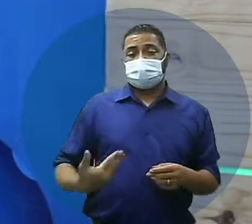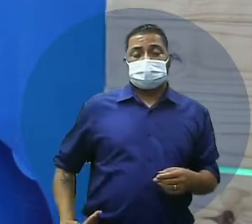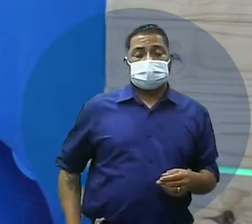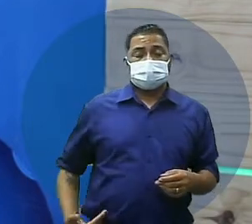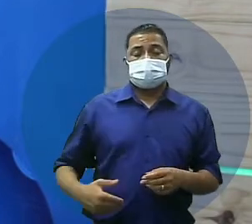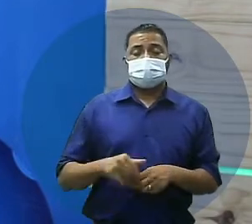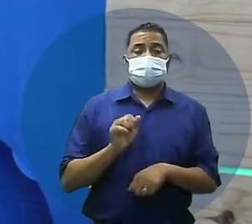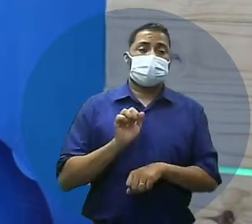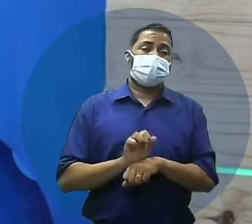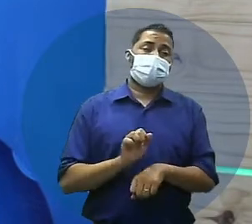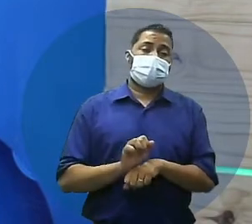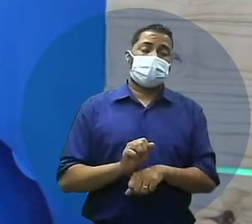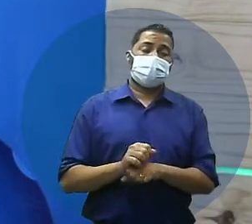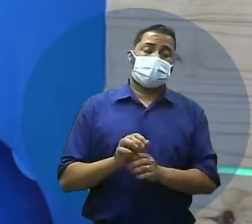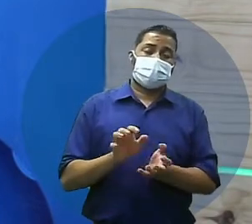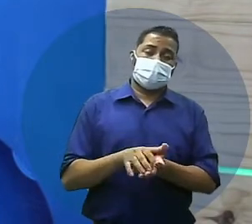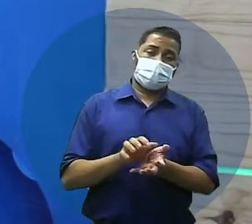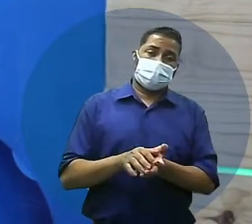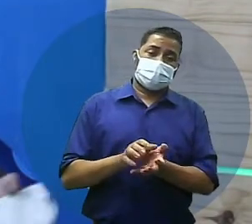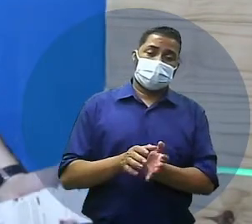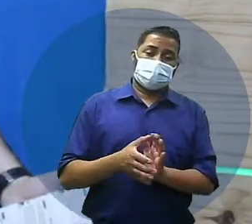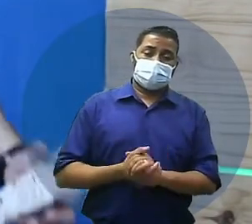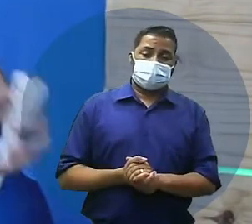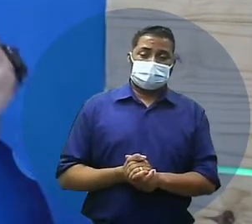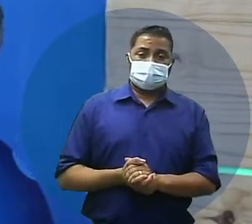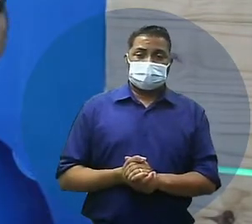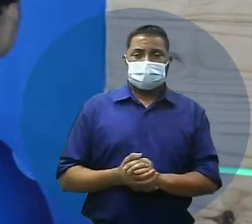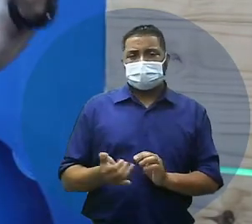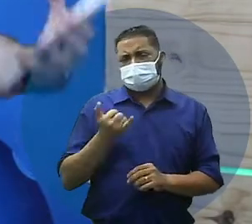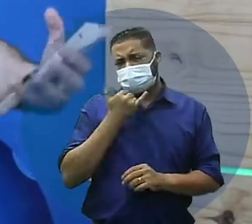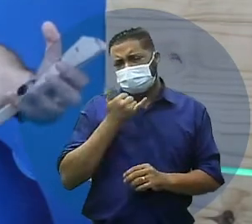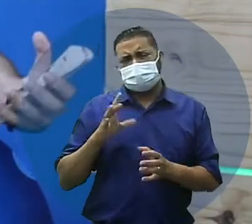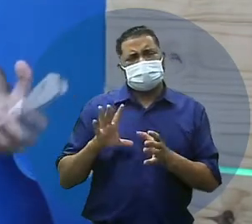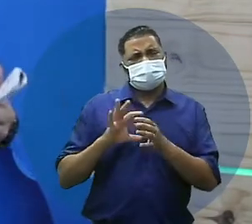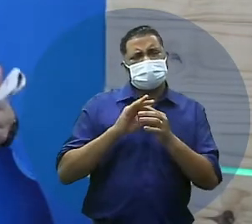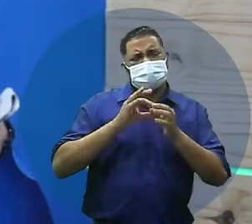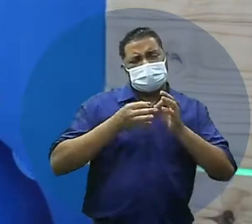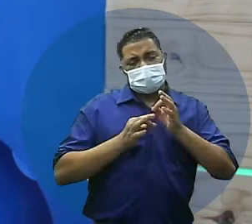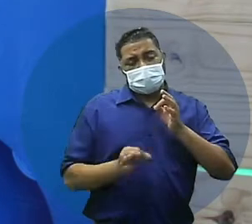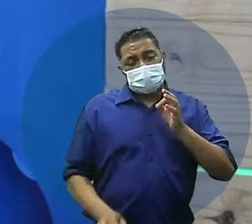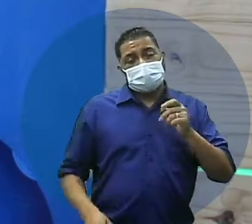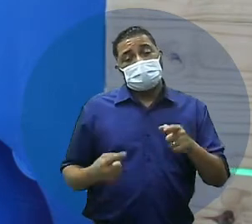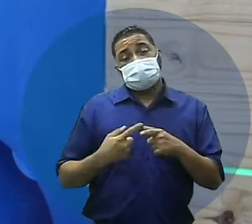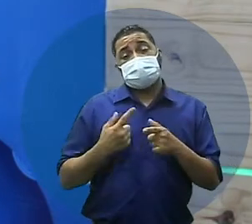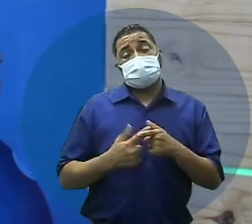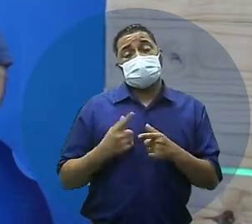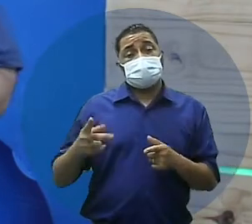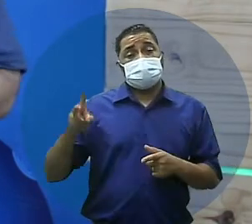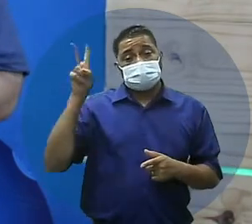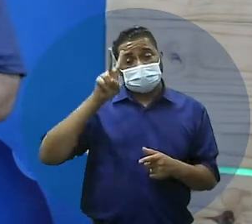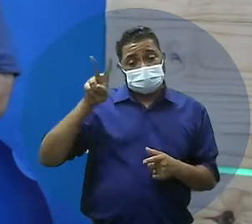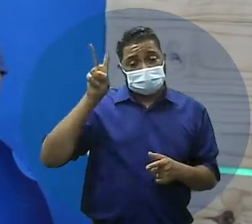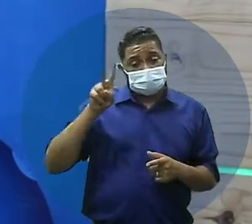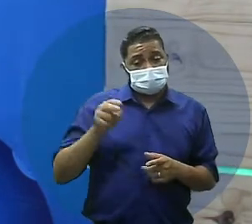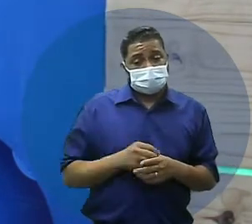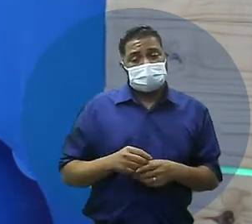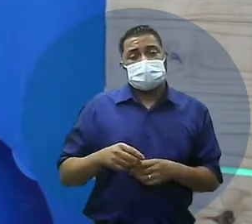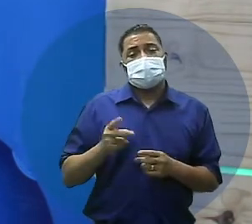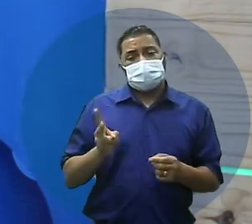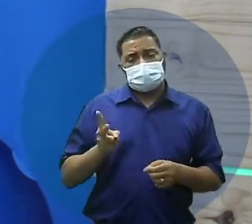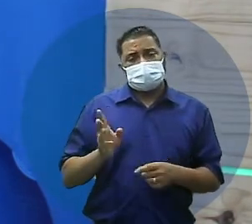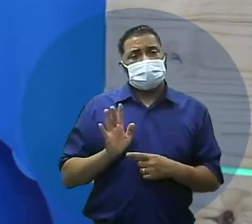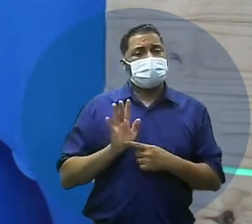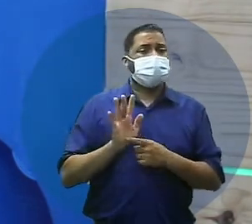governador do estado de Pernambuco. Desculpe pelo contexto enorme, mas é porque essa história costuma aparecer